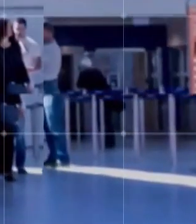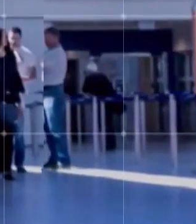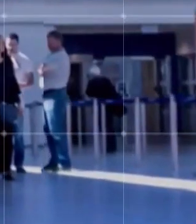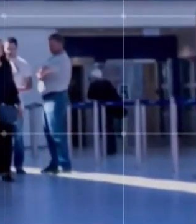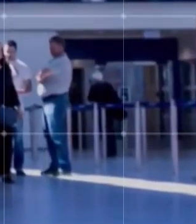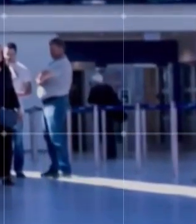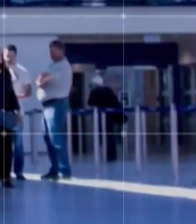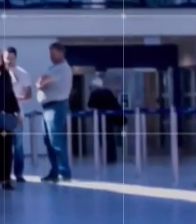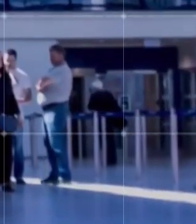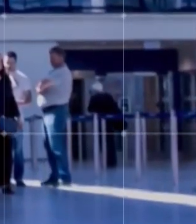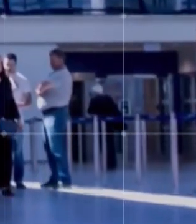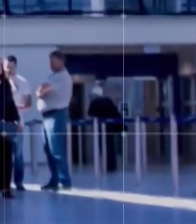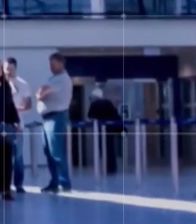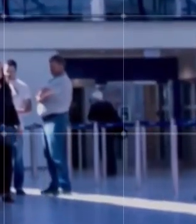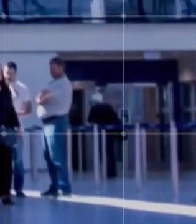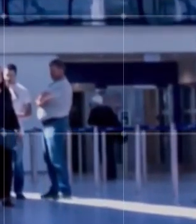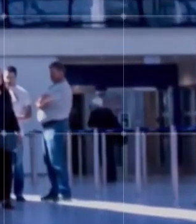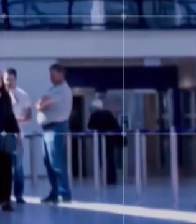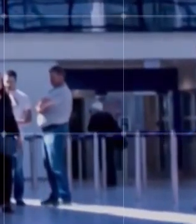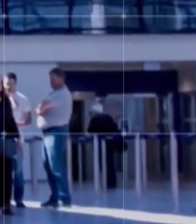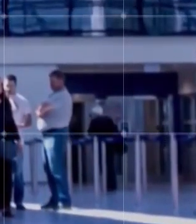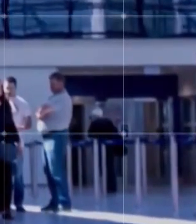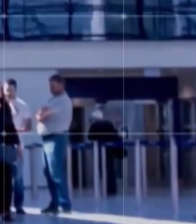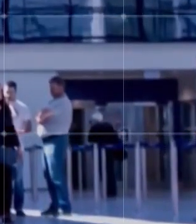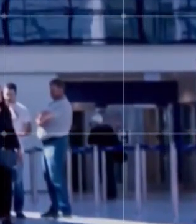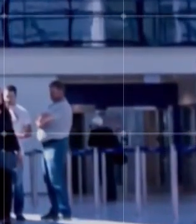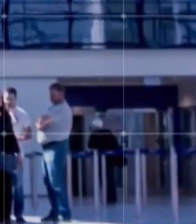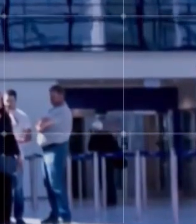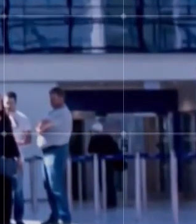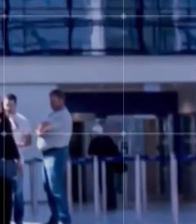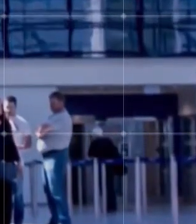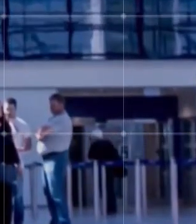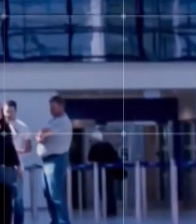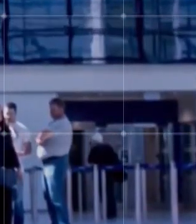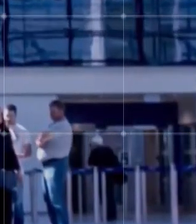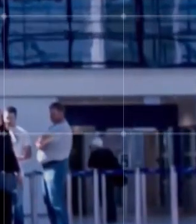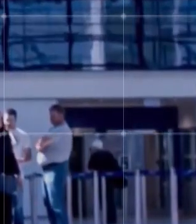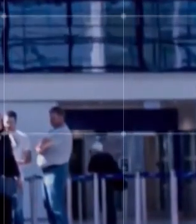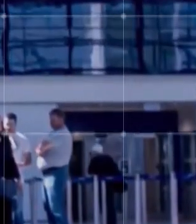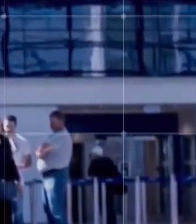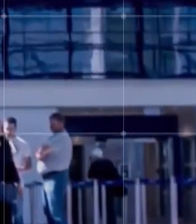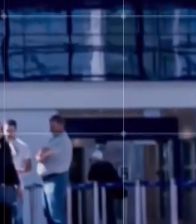Você vai viajar por muito tempo? Então pode suspender internet, telefone e TV e não pagar